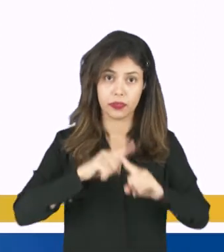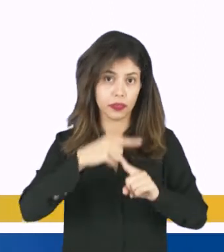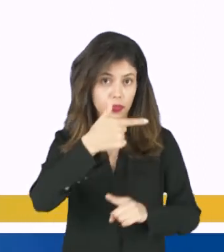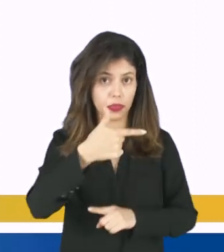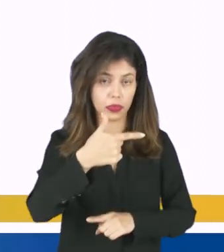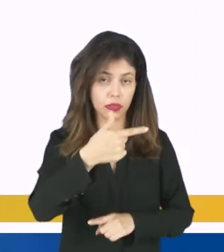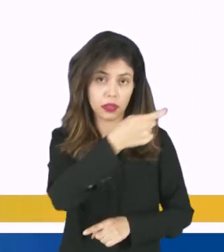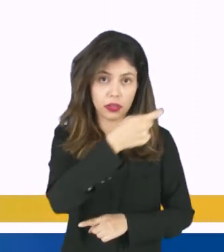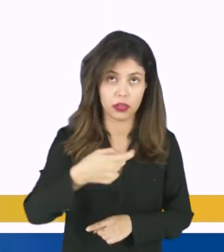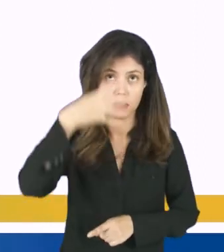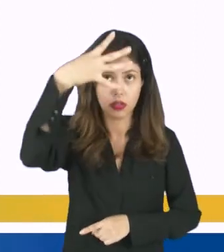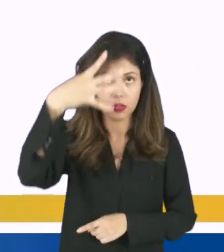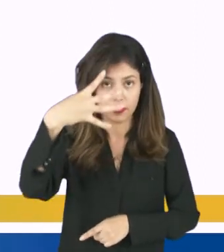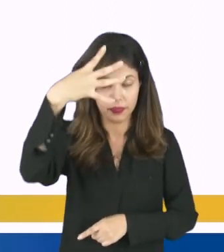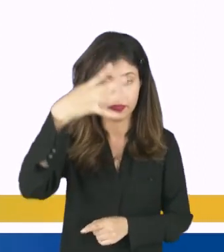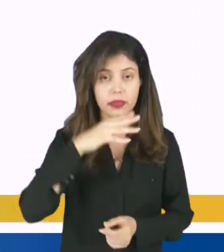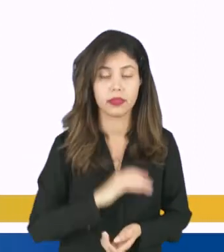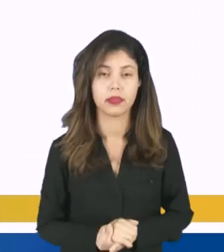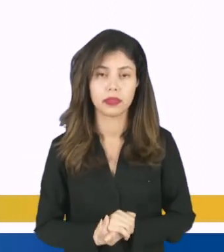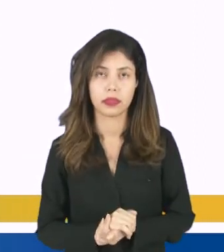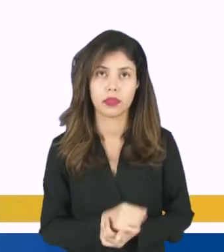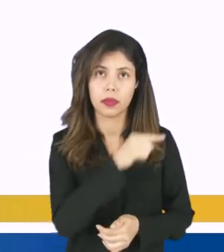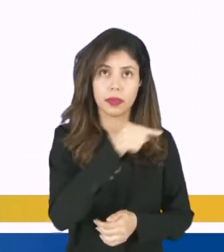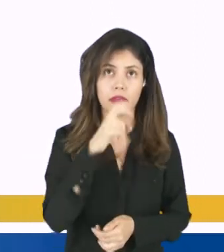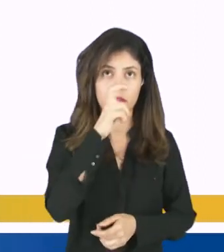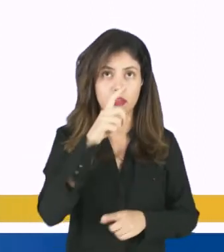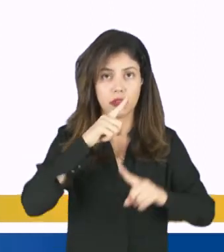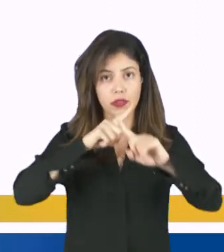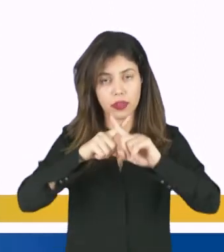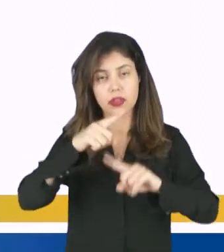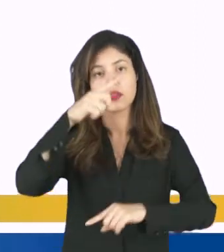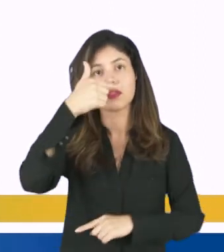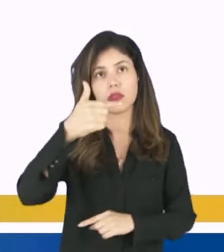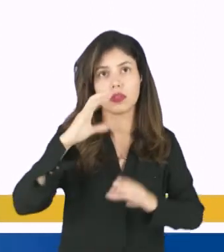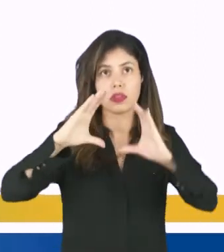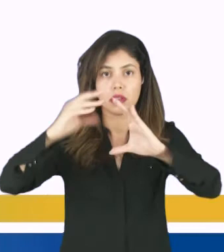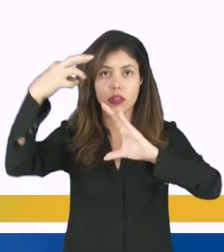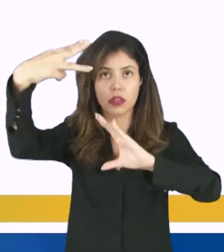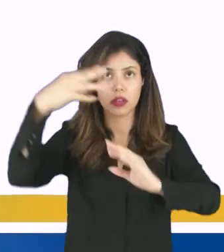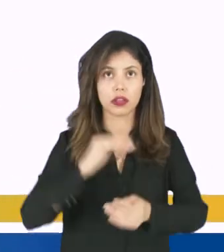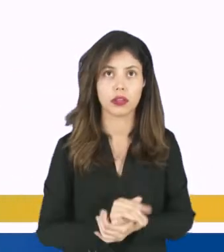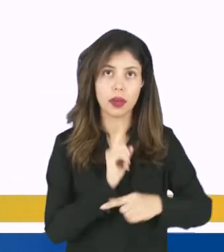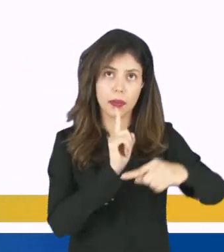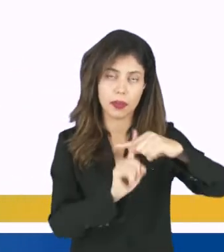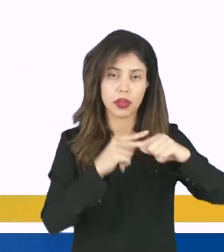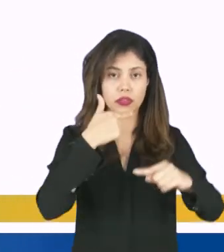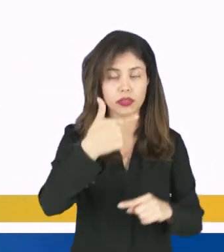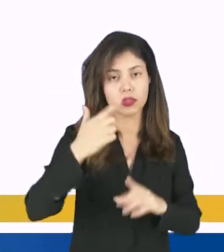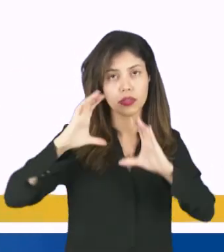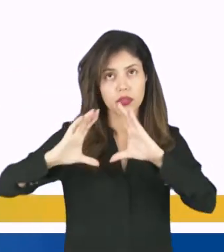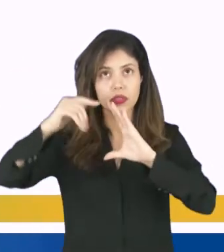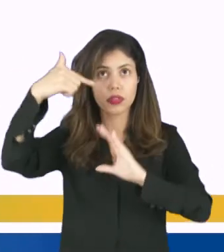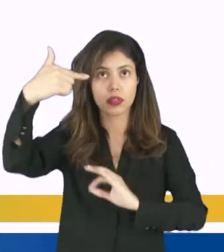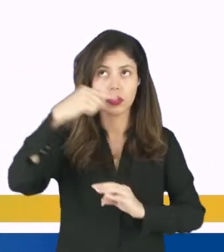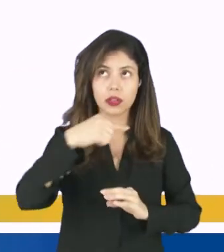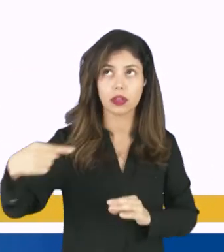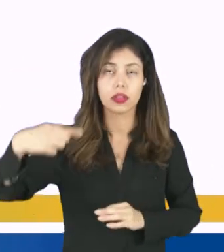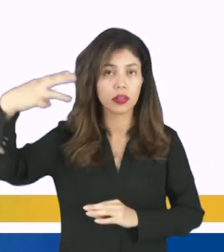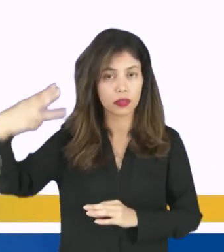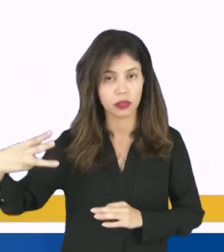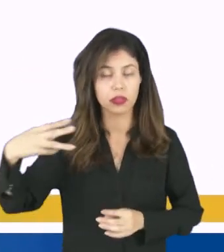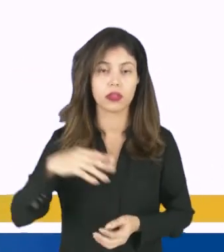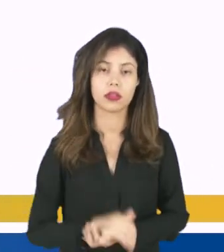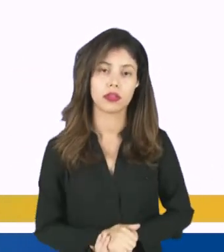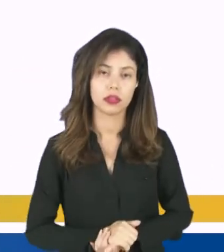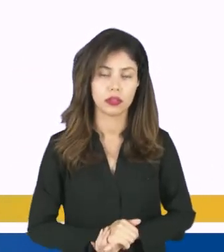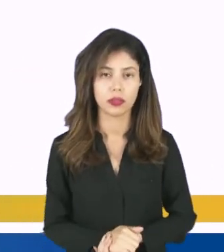verdade. Então acompanhe comigo um exemplo. Minha P de x é igual a 5x ao cubo, mais 3x à quarta,